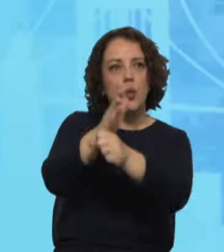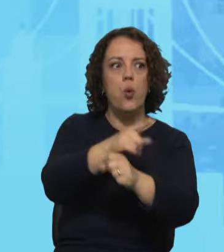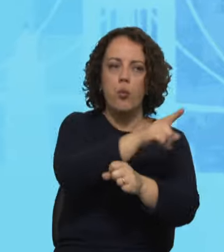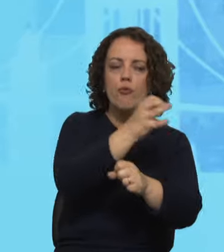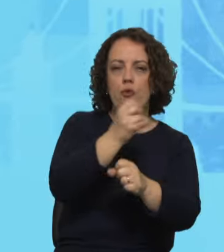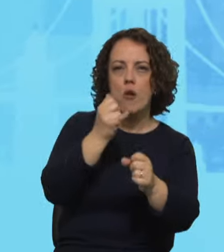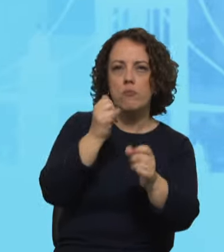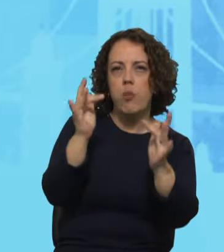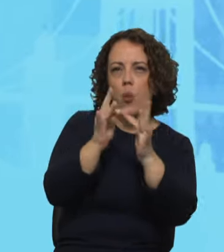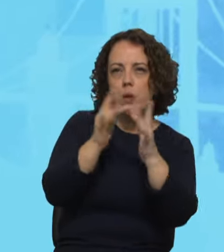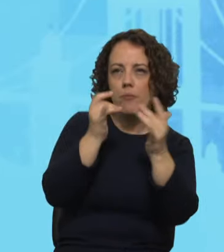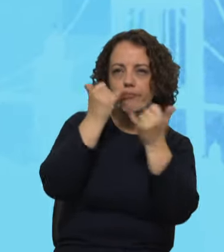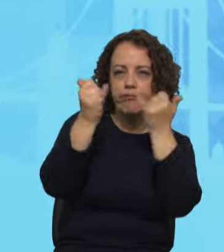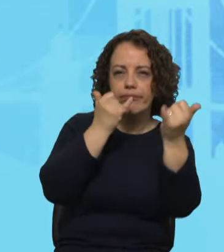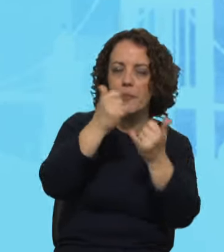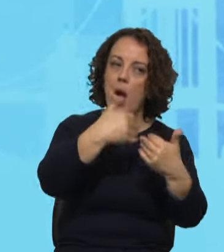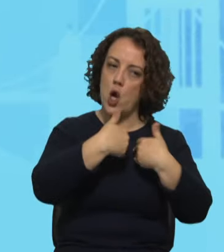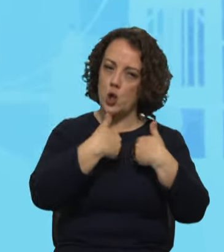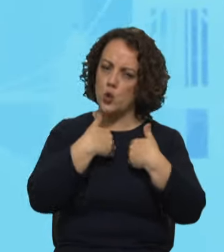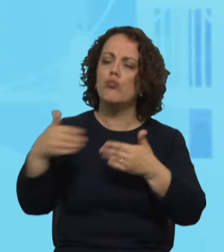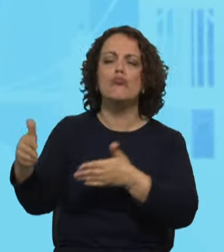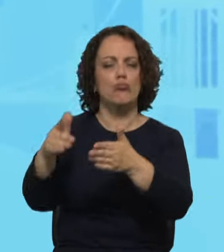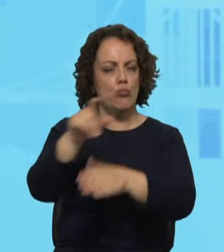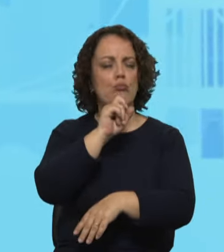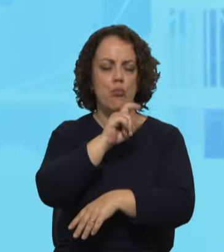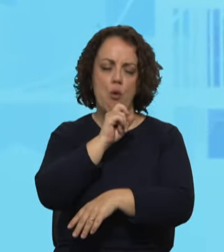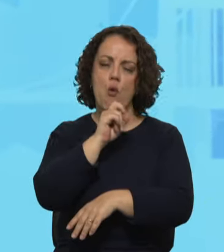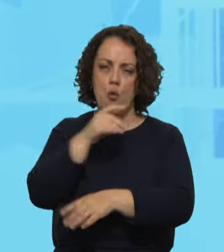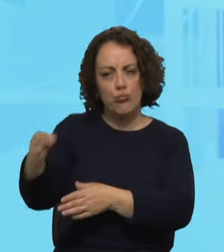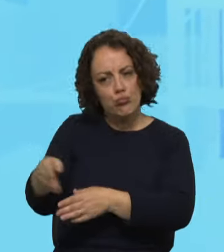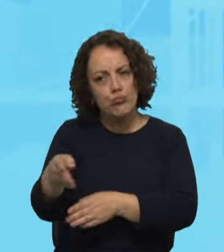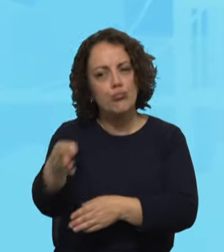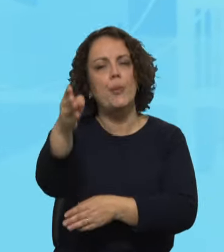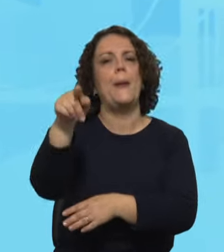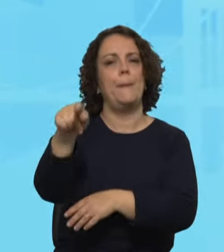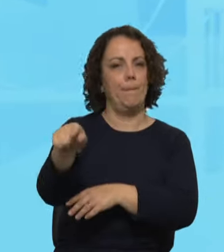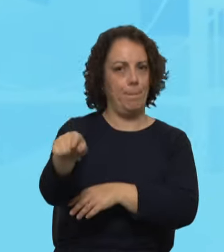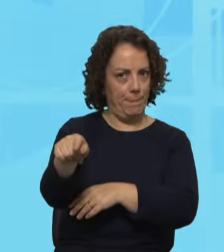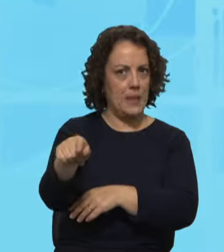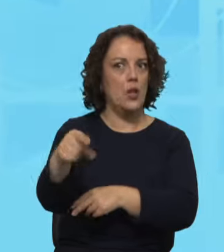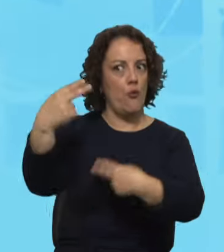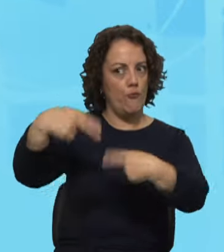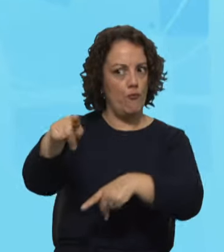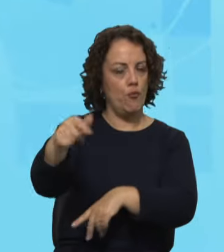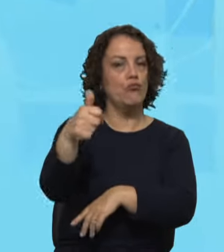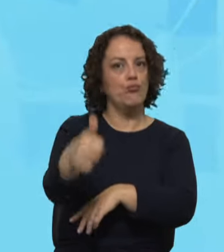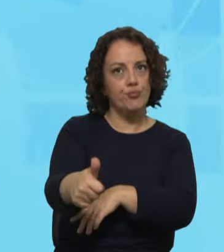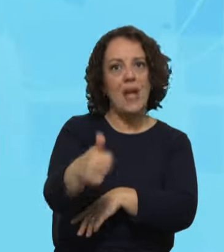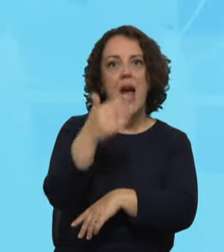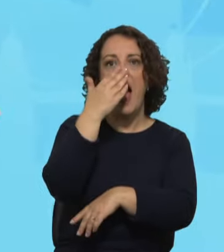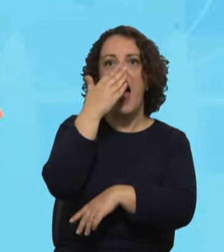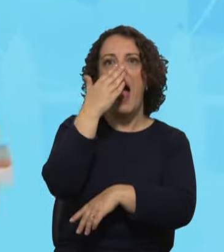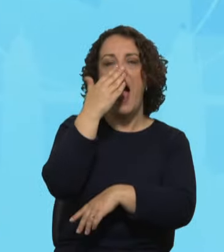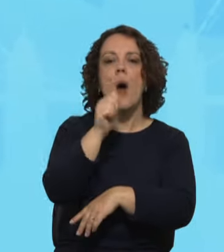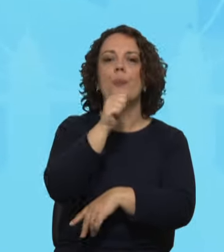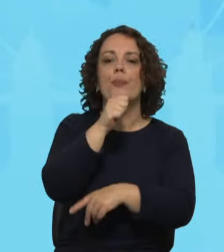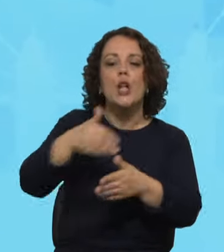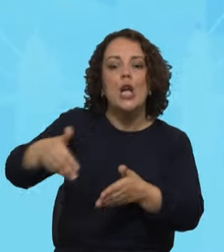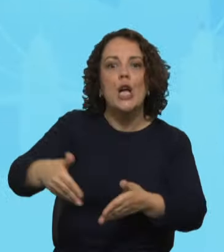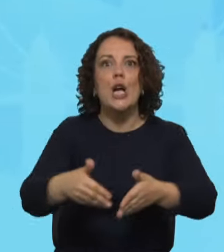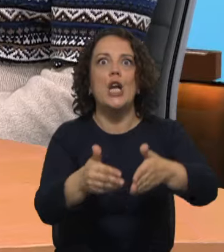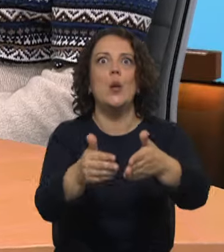que achou que deveria fazer para nos dizer que estava tudo em boas condições e que podíamos seguir por por aquela fronteira que basicamente seria atravessar um rio o que